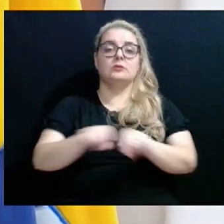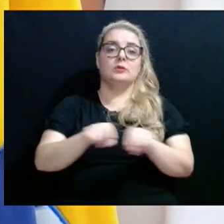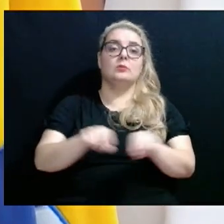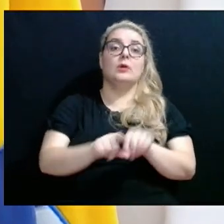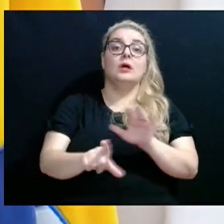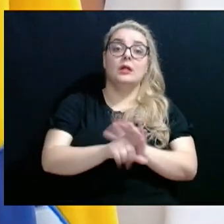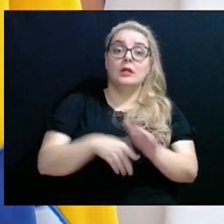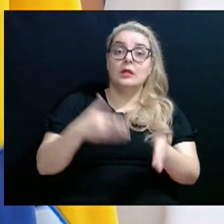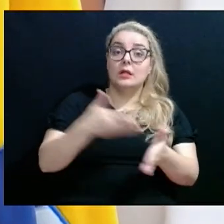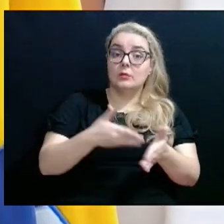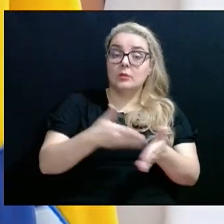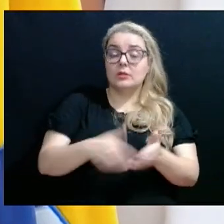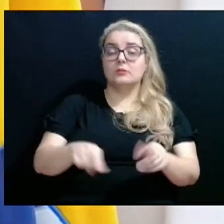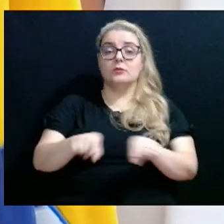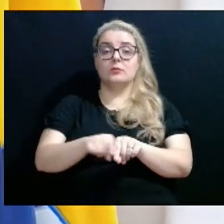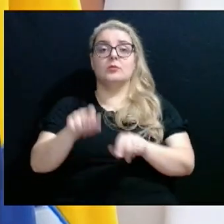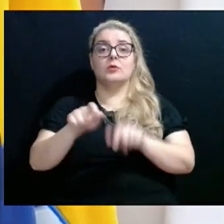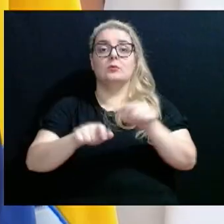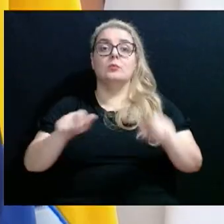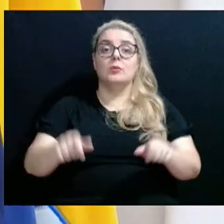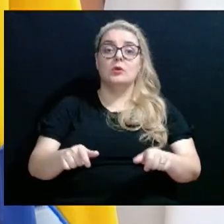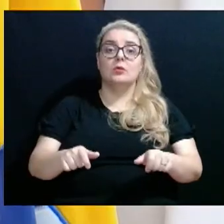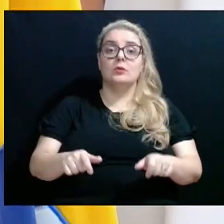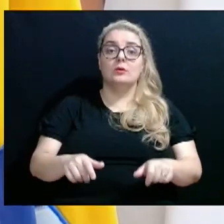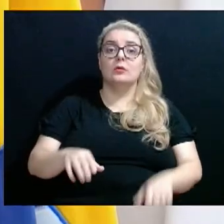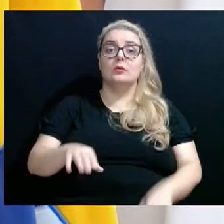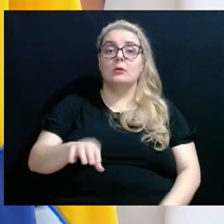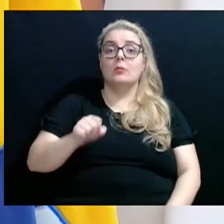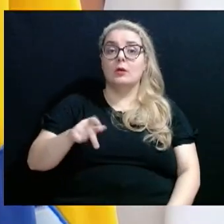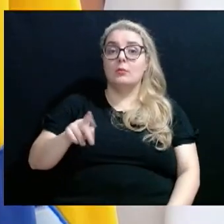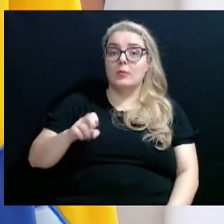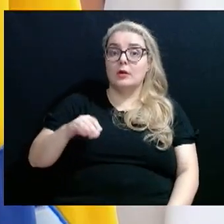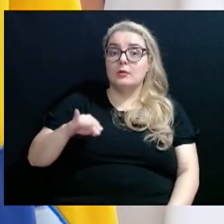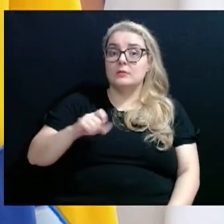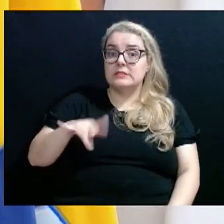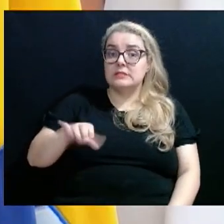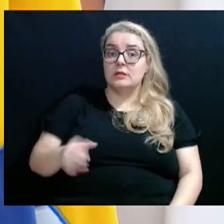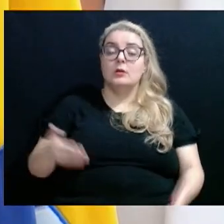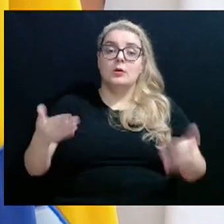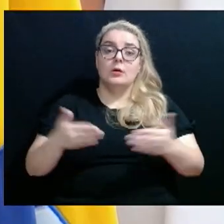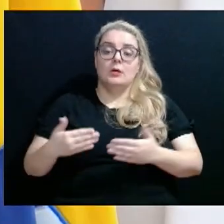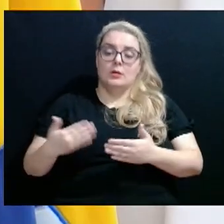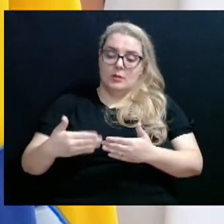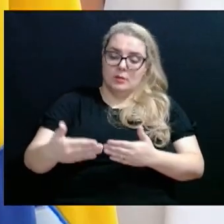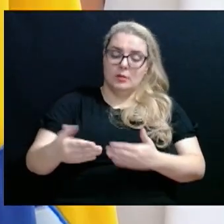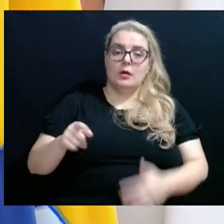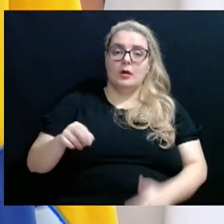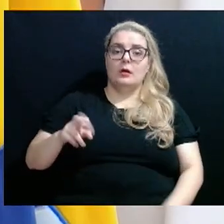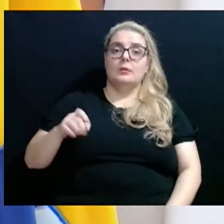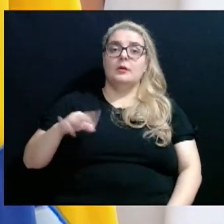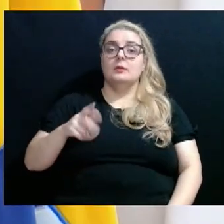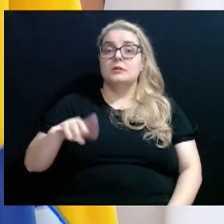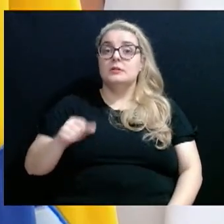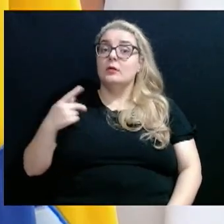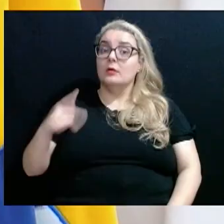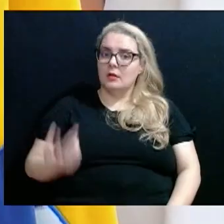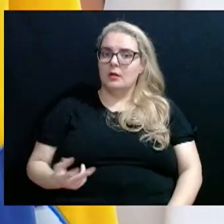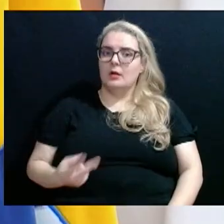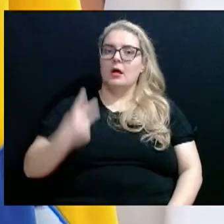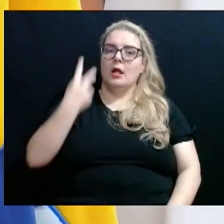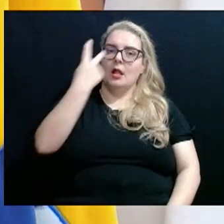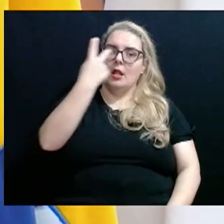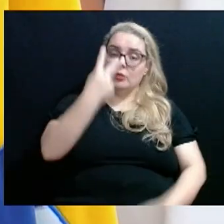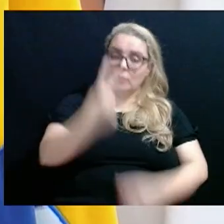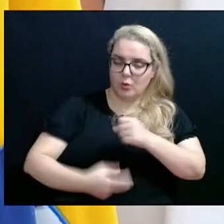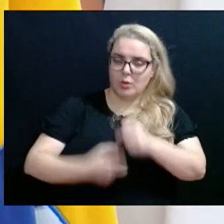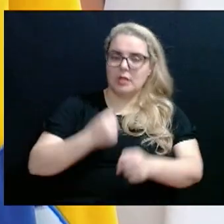questão da pessoa que ela pega uma permissão hoje. Se ela passar para frente a permissão dela, ela tem que ficar 2 anos para